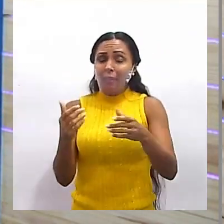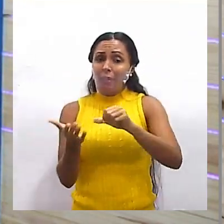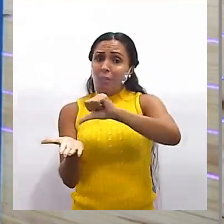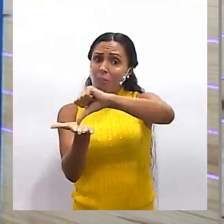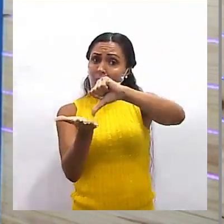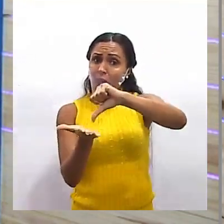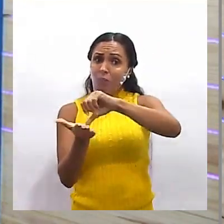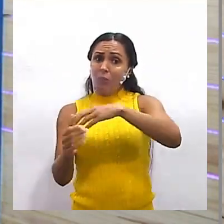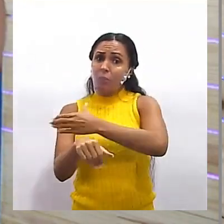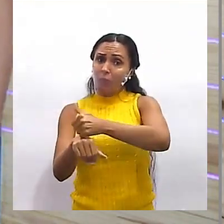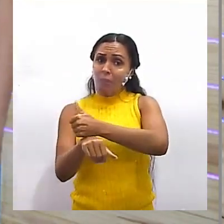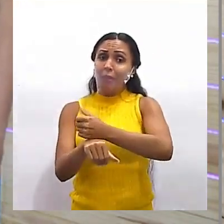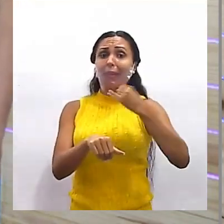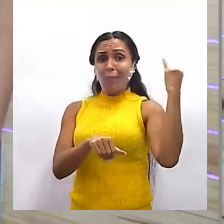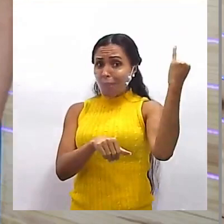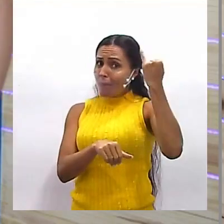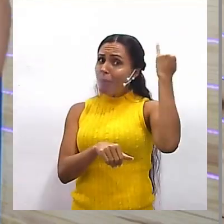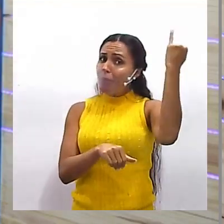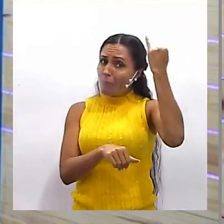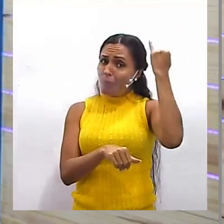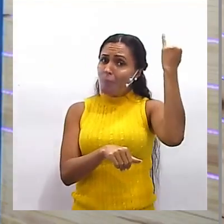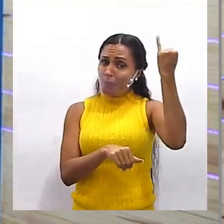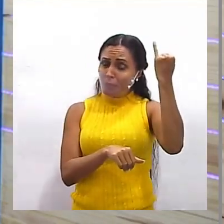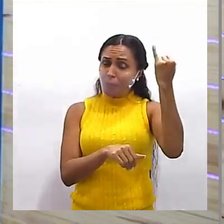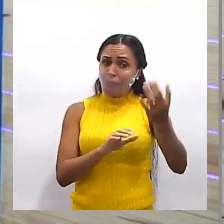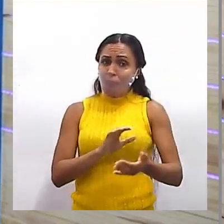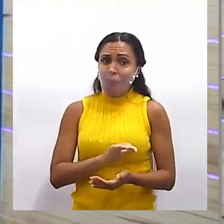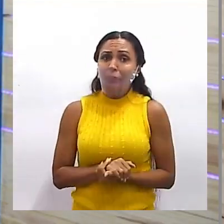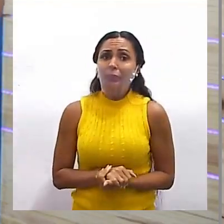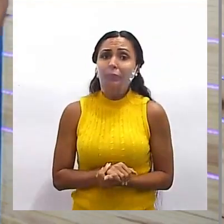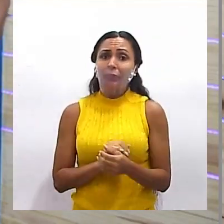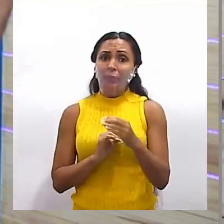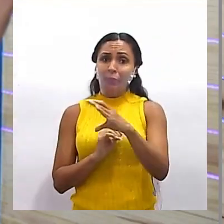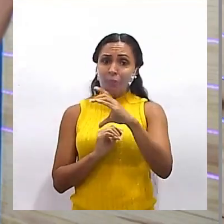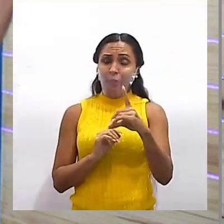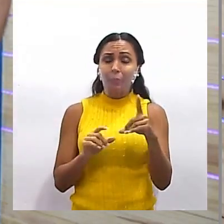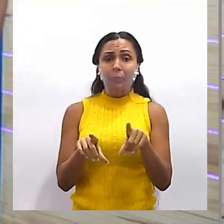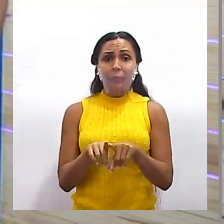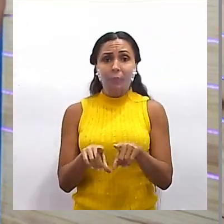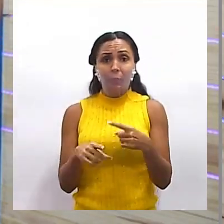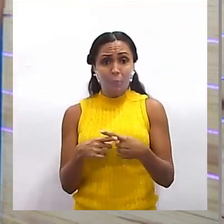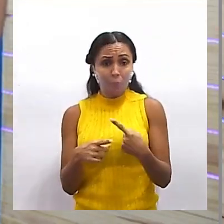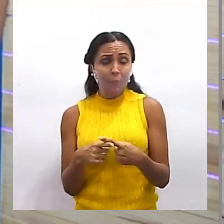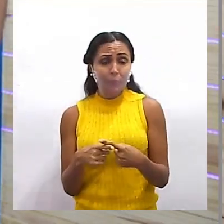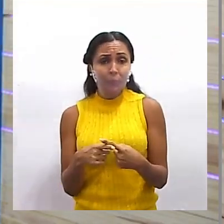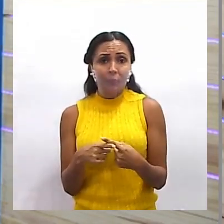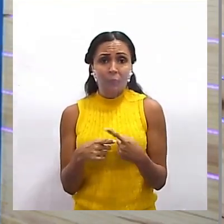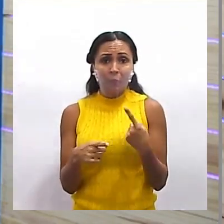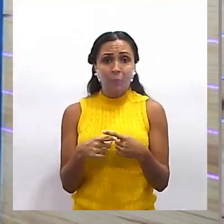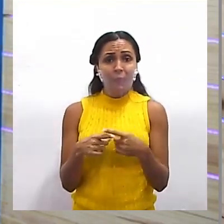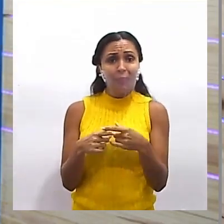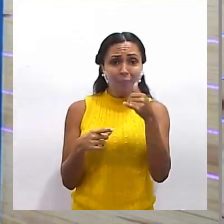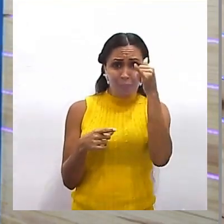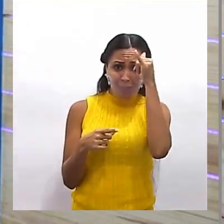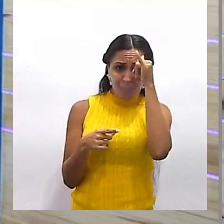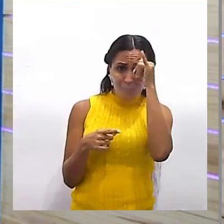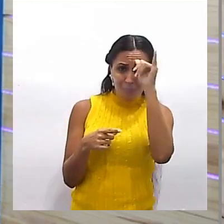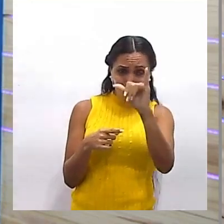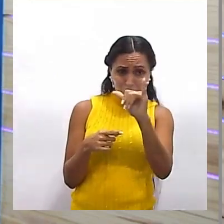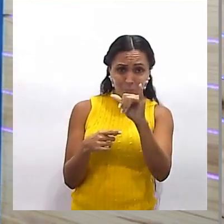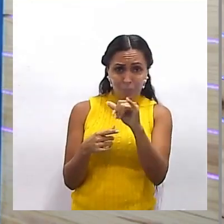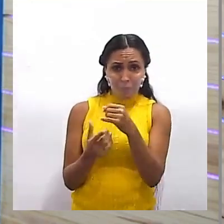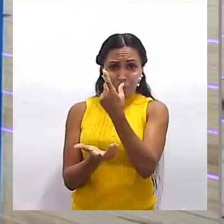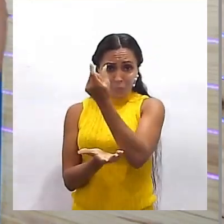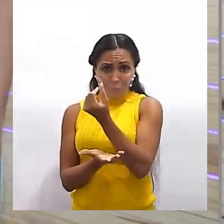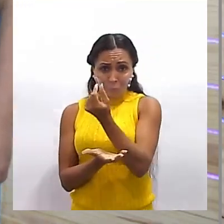é um setor bastante importante dentro dessa cadeia do CD, porque ela vai evitar alguns custos